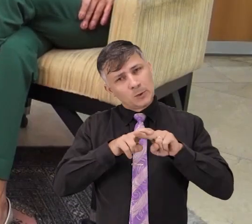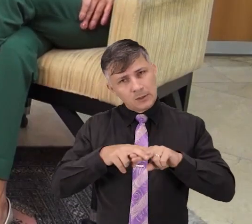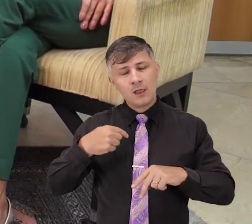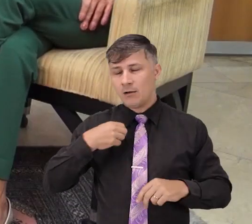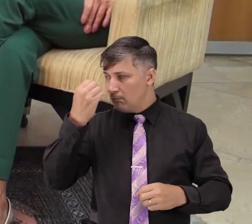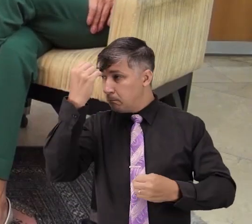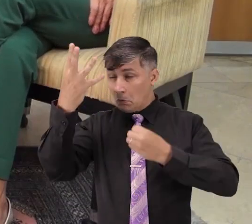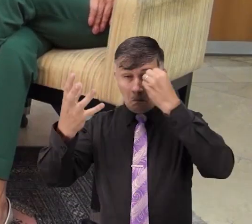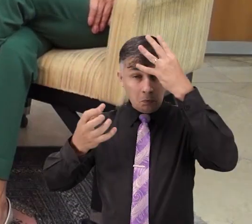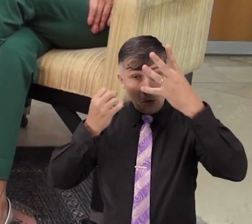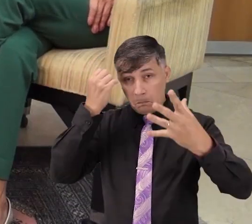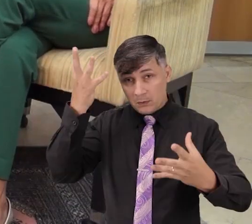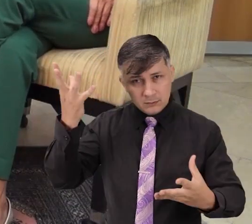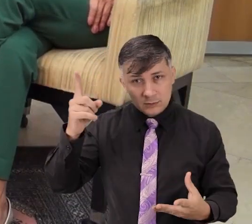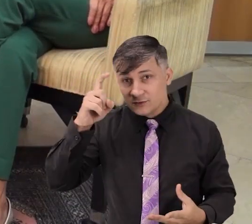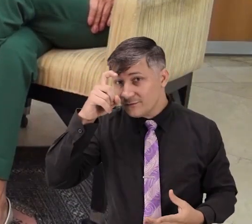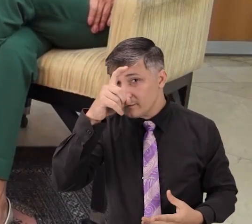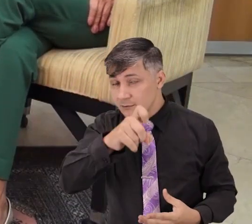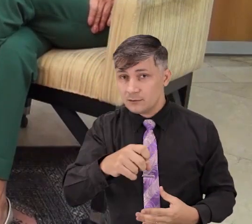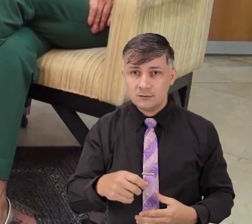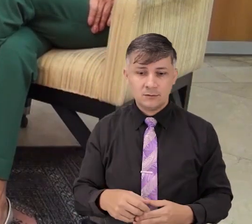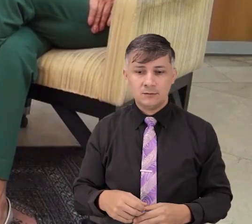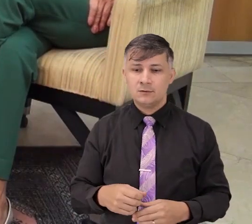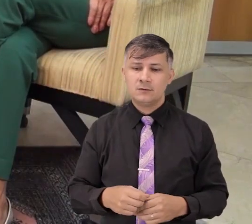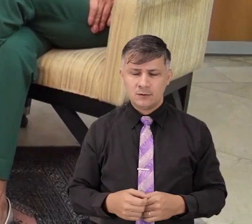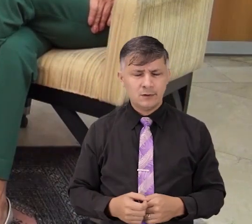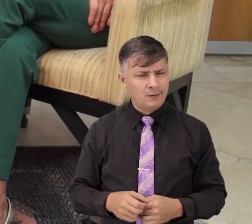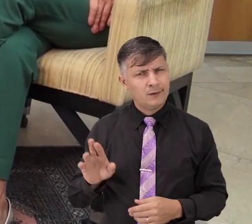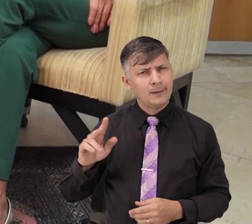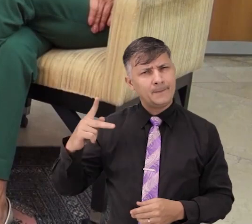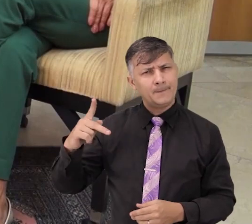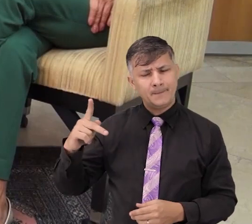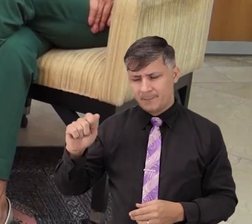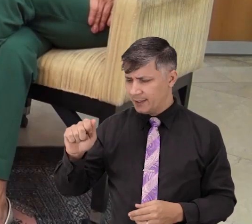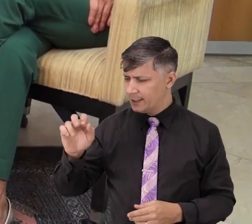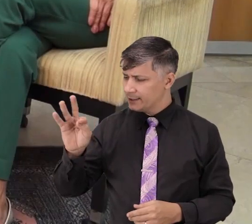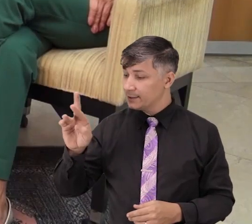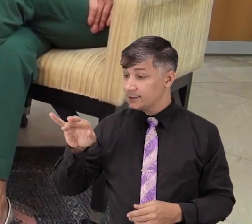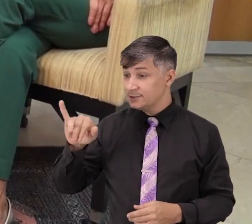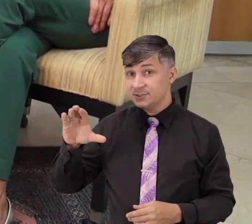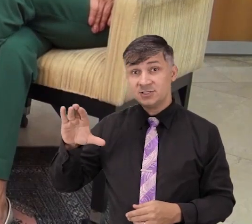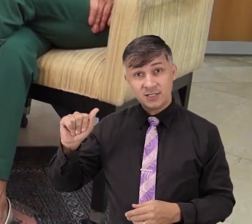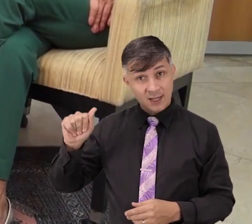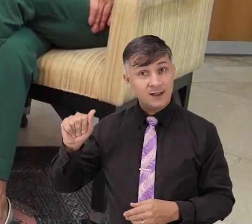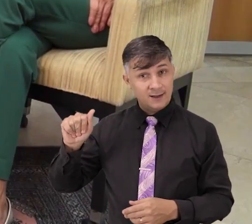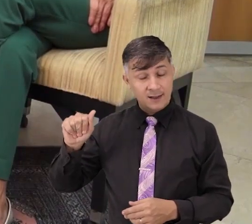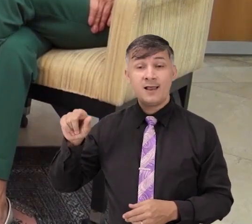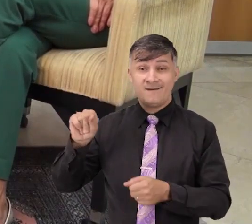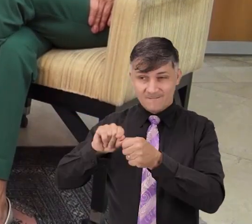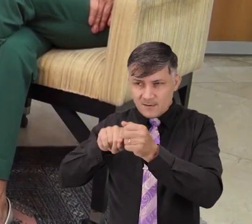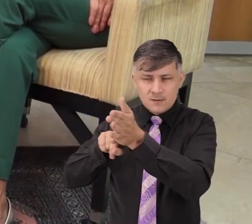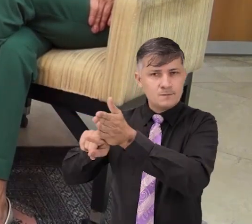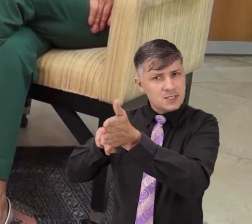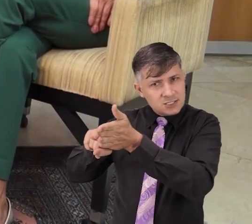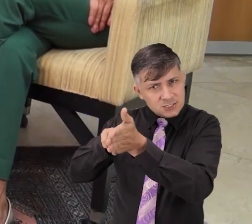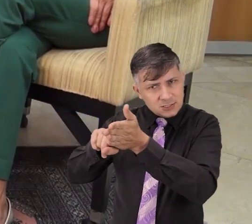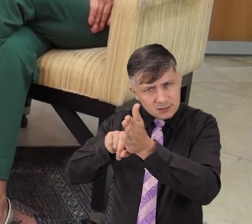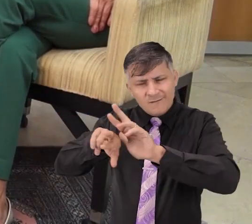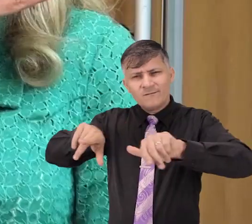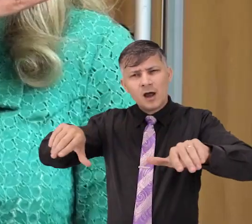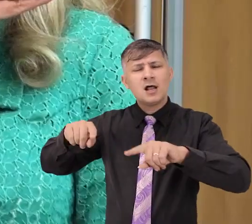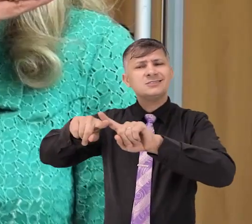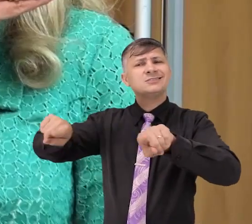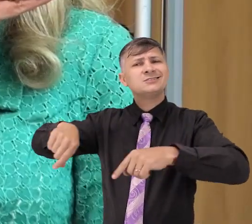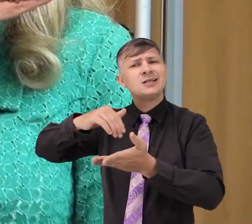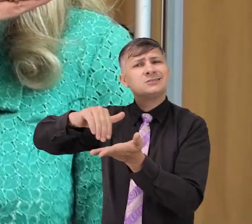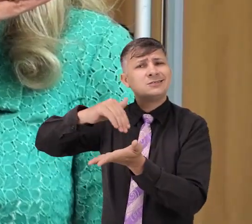Bertolin. A Patrícia, ela fez um levantamento, essa pesquisa dela foi com vários escritórios de advocacia, ela fez um levantamento, inclusive,